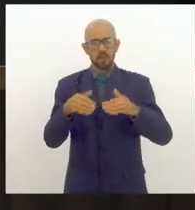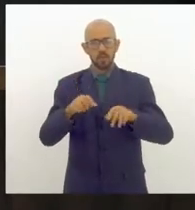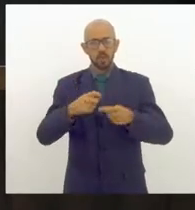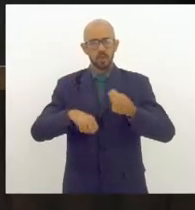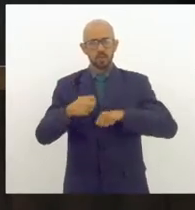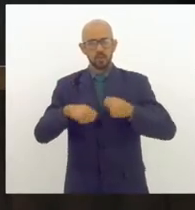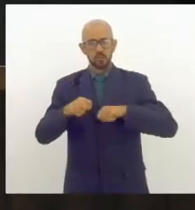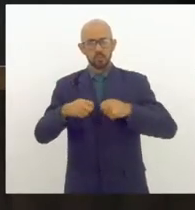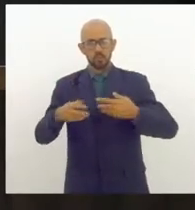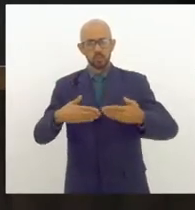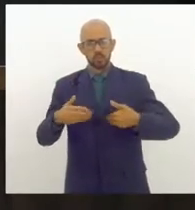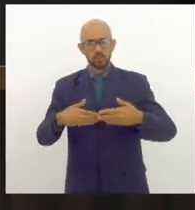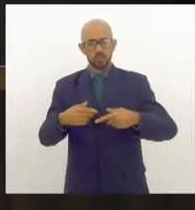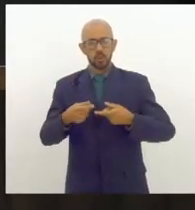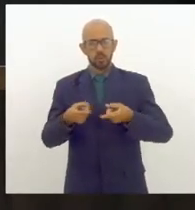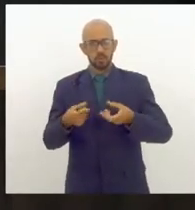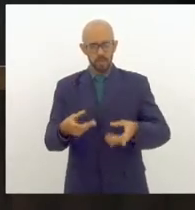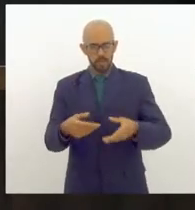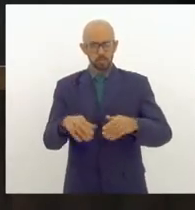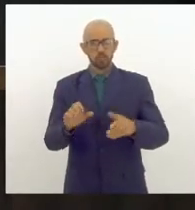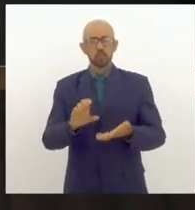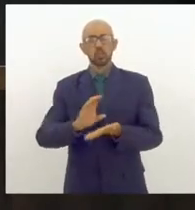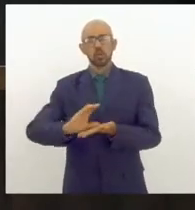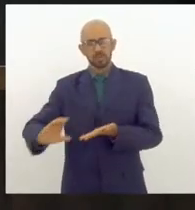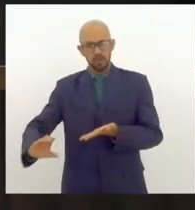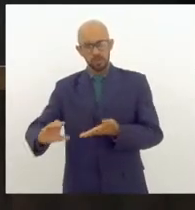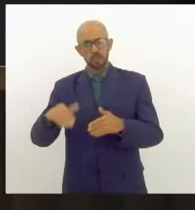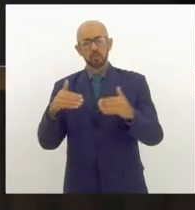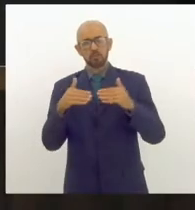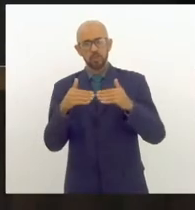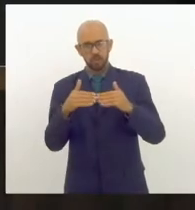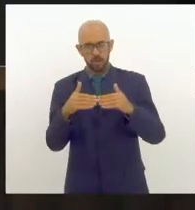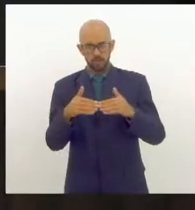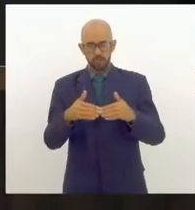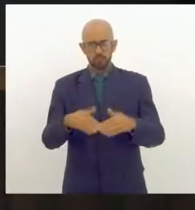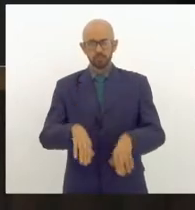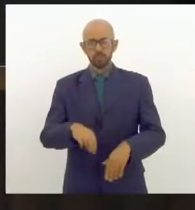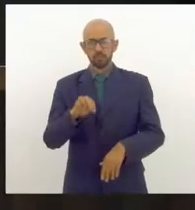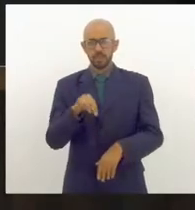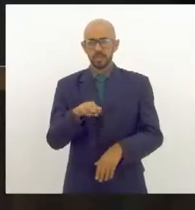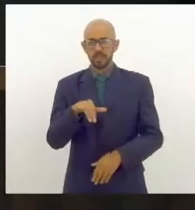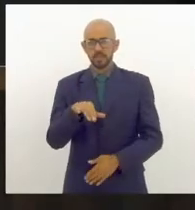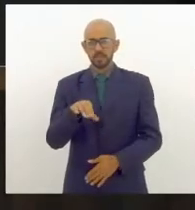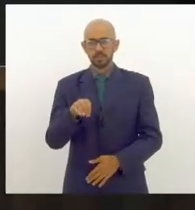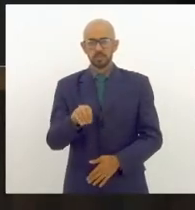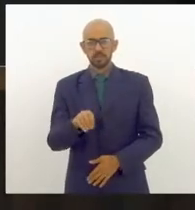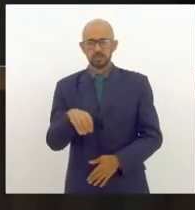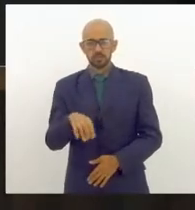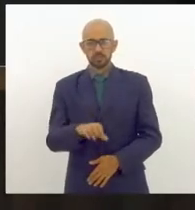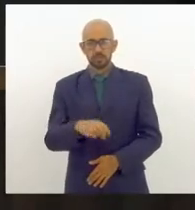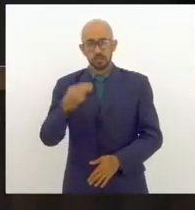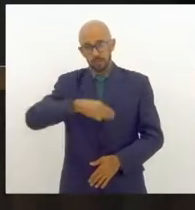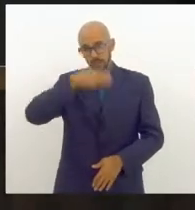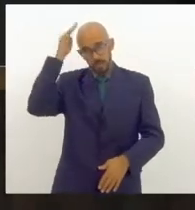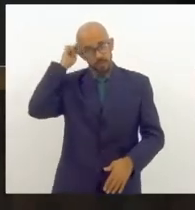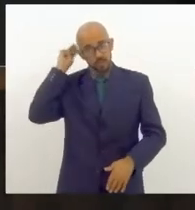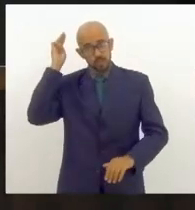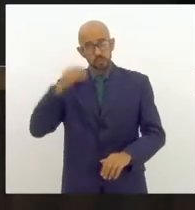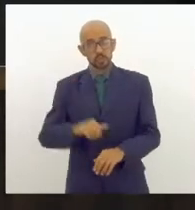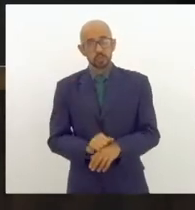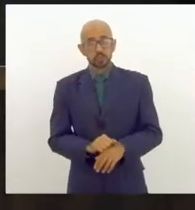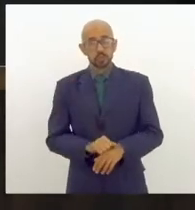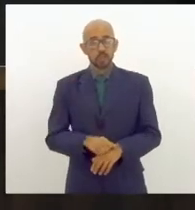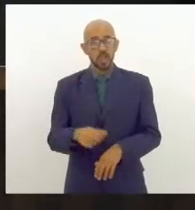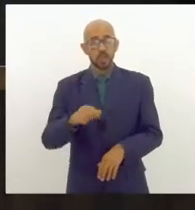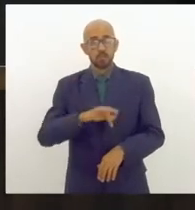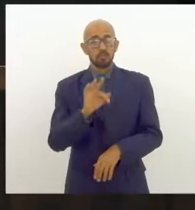e comércio, favorável. E de orçamento, favorável. Relatores, deputado Márcio Pacheco, Alana Passos, Flávio Serafim, Wellington José,